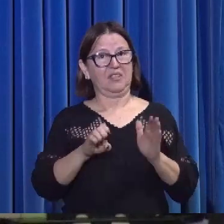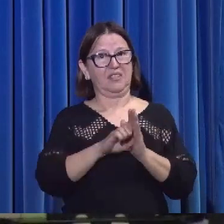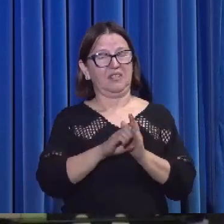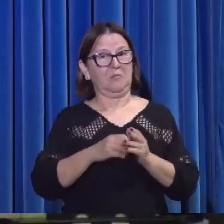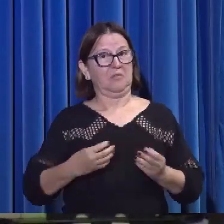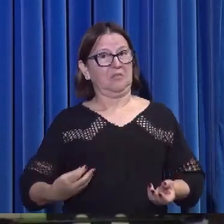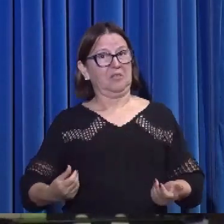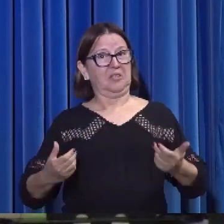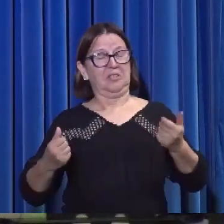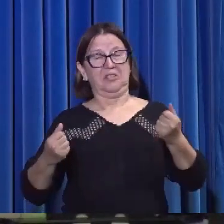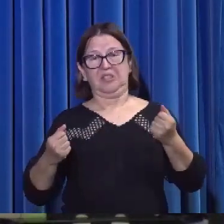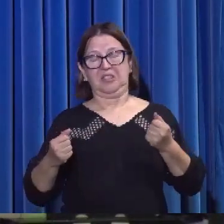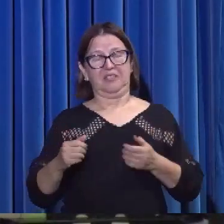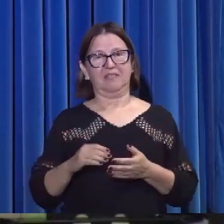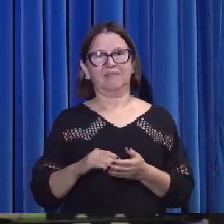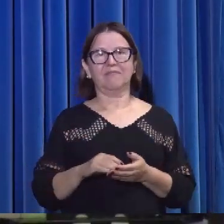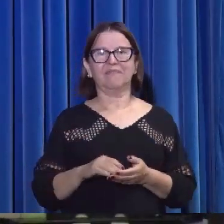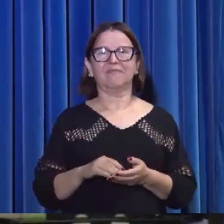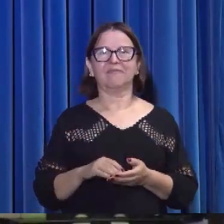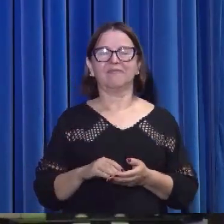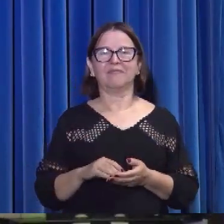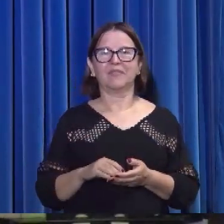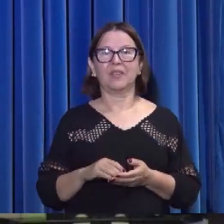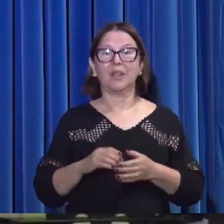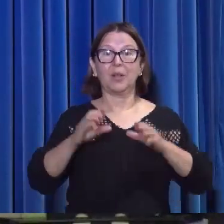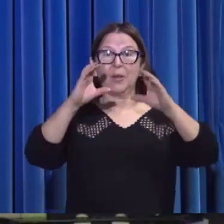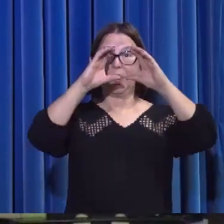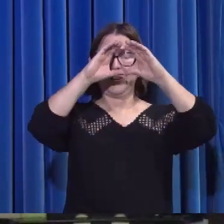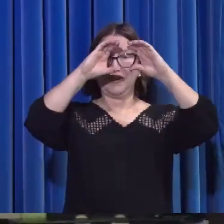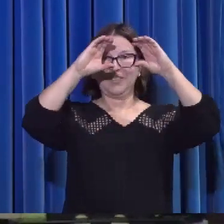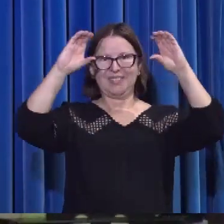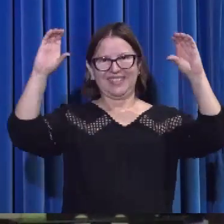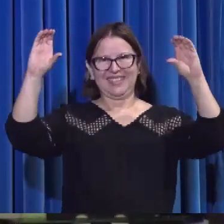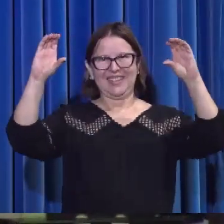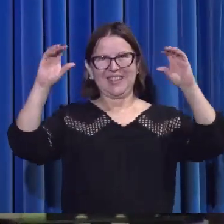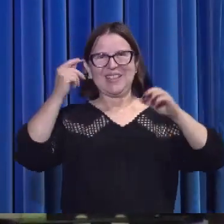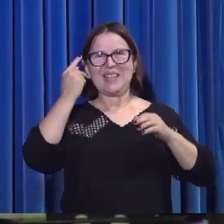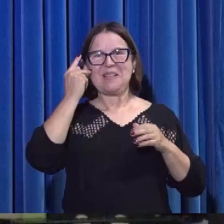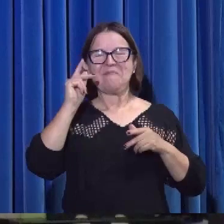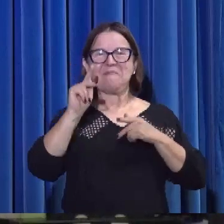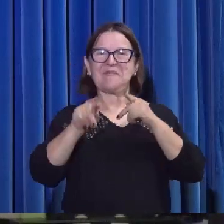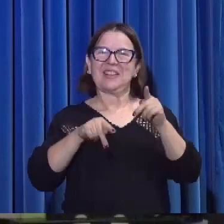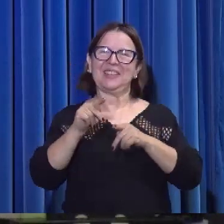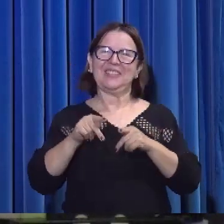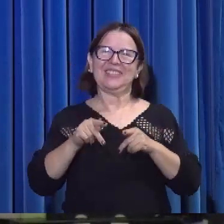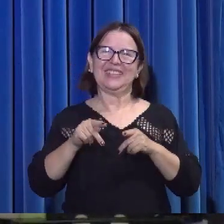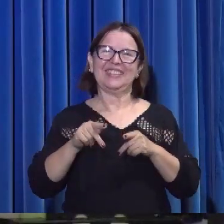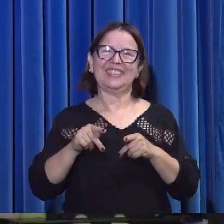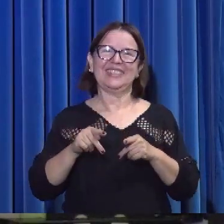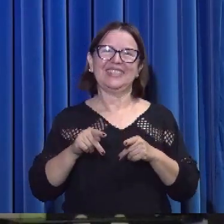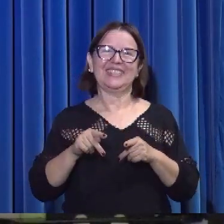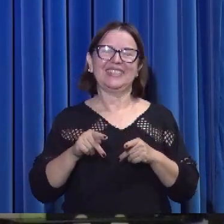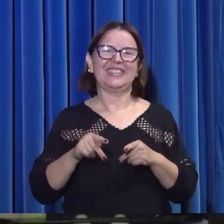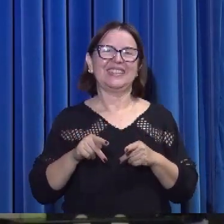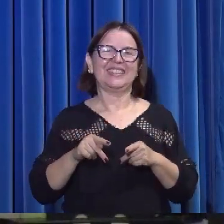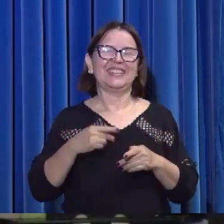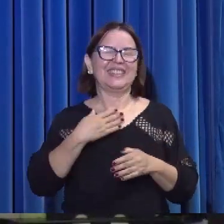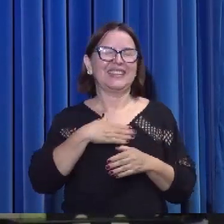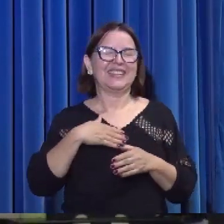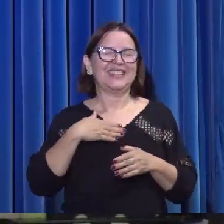prazer na comunhão dos santos, para aqueles que foram perdoados totalmente e que não